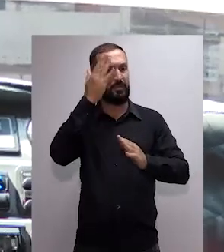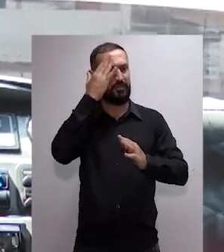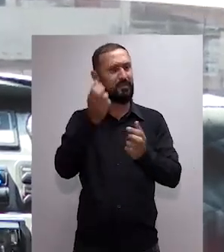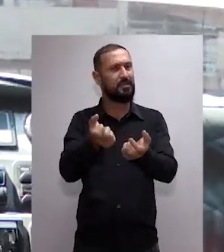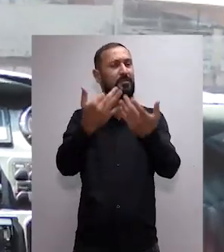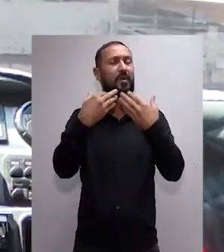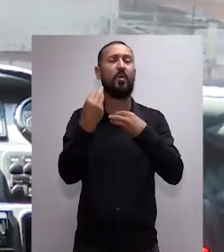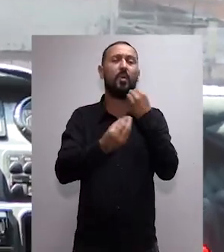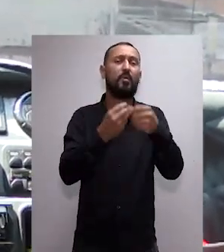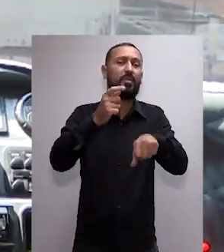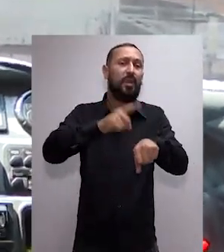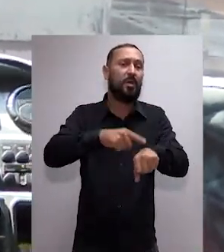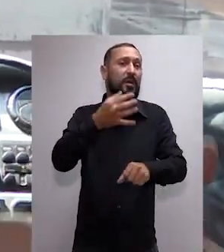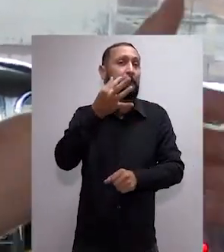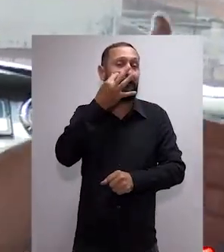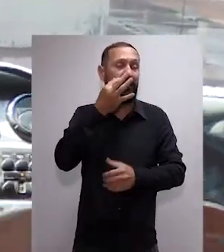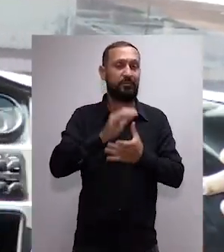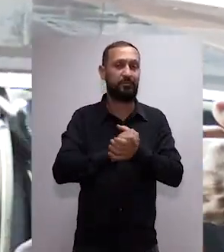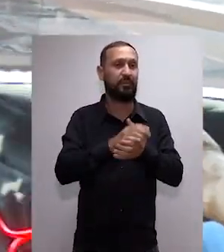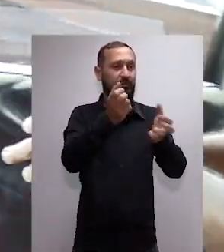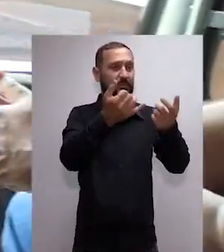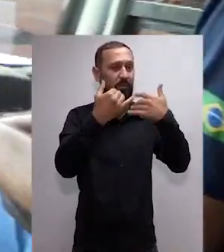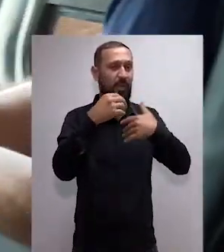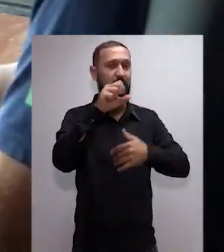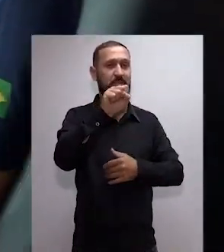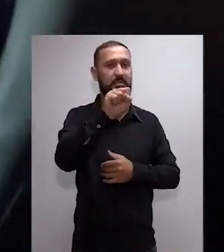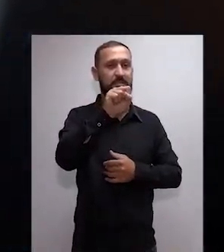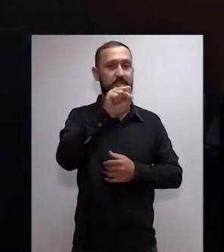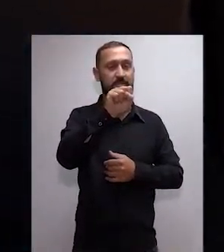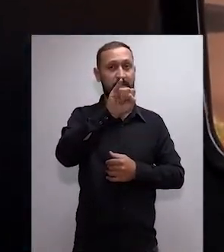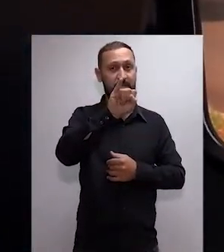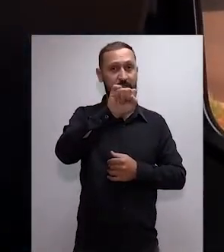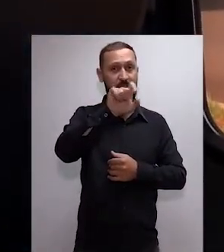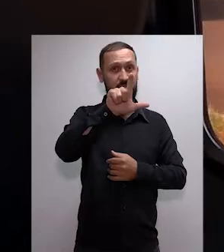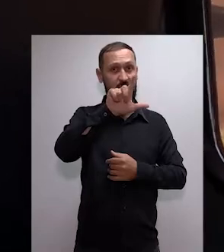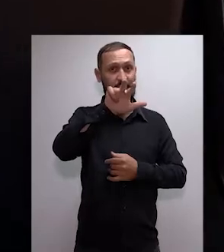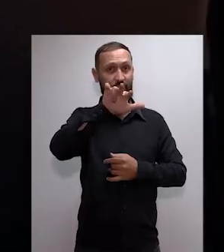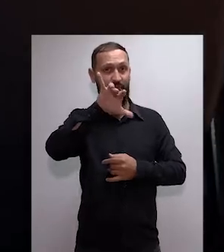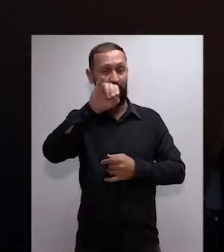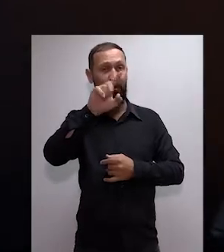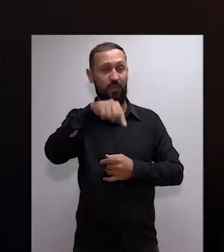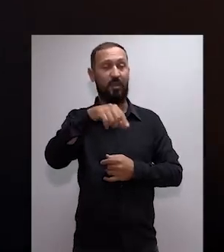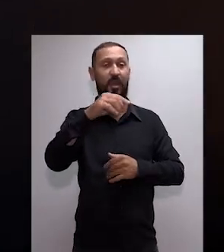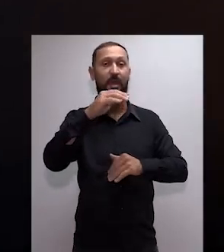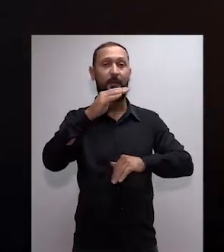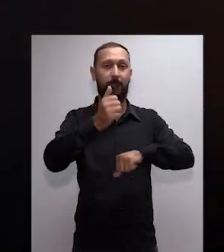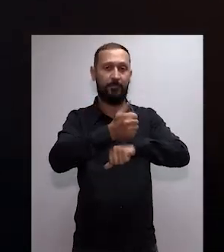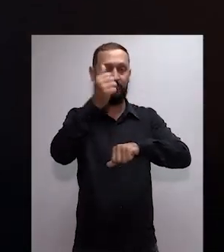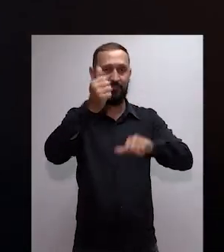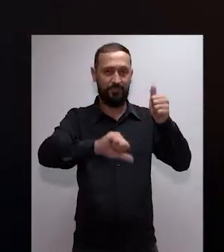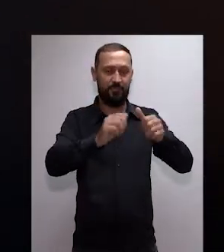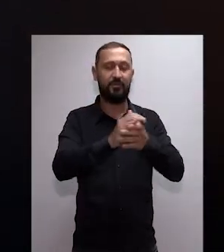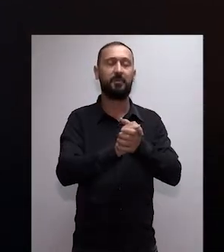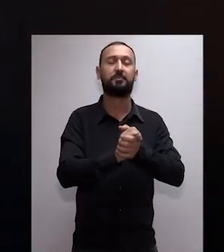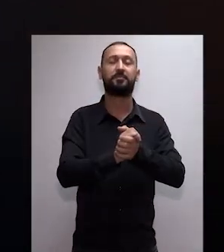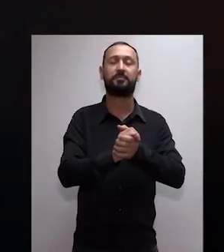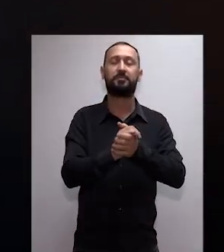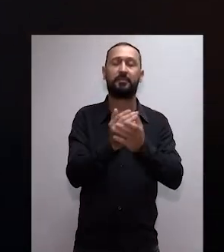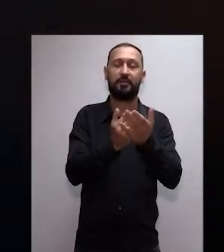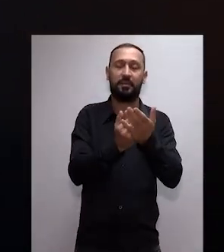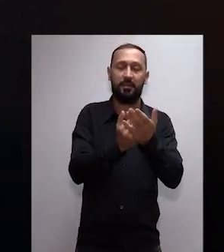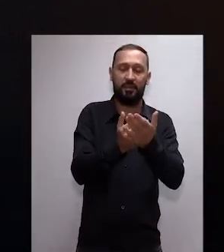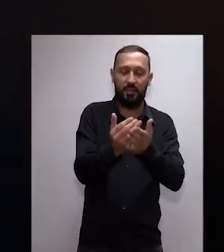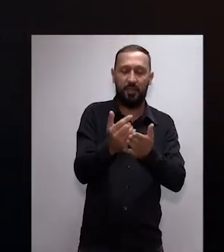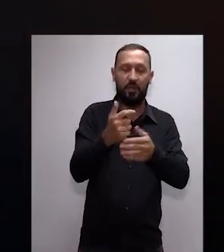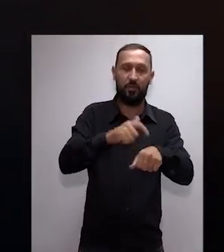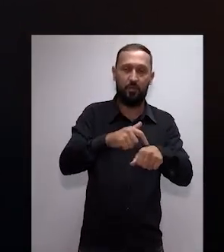isso funciona na prática. E quem vai explicar para a gente é o Silvio, que é examinador do Detran. E aí, Silvio? Quando nós começamos o exame aqui,